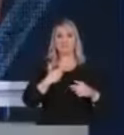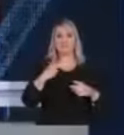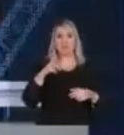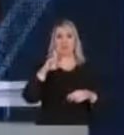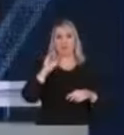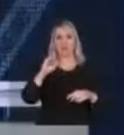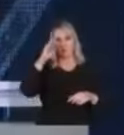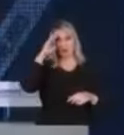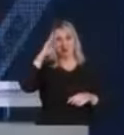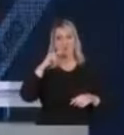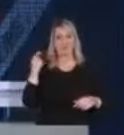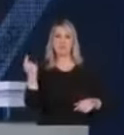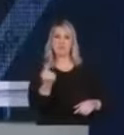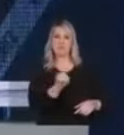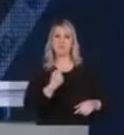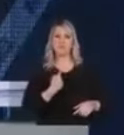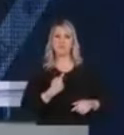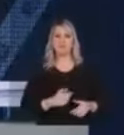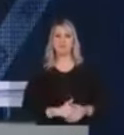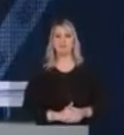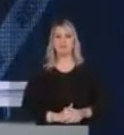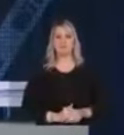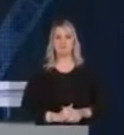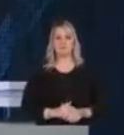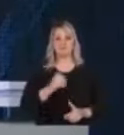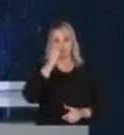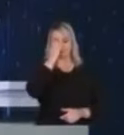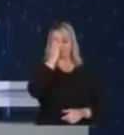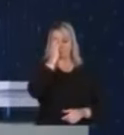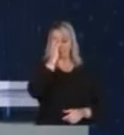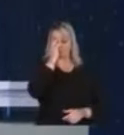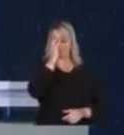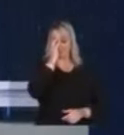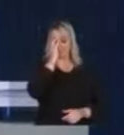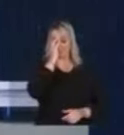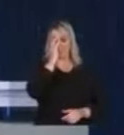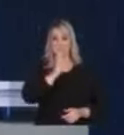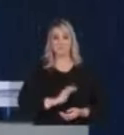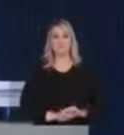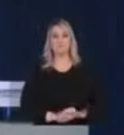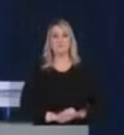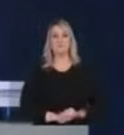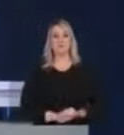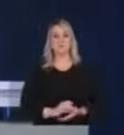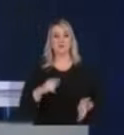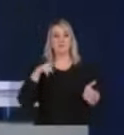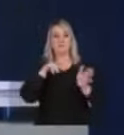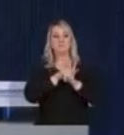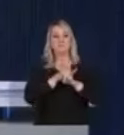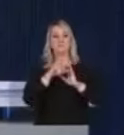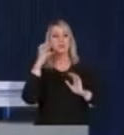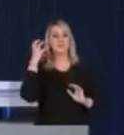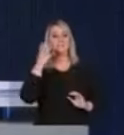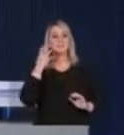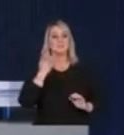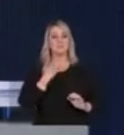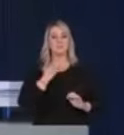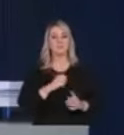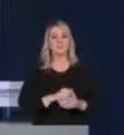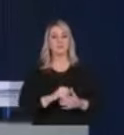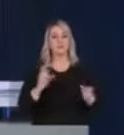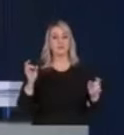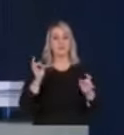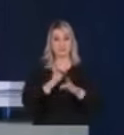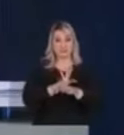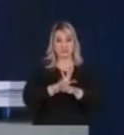Nossa agora o candidato Carlos Osório fará a sua pergunta para a candidata Jandira ferrar feg que